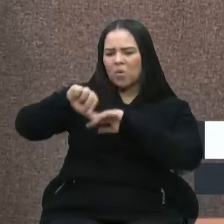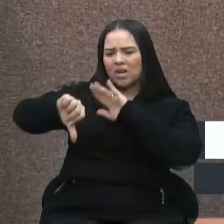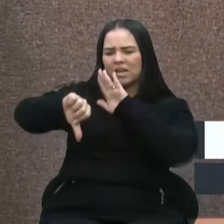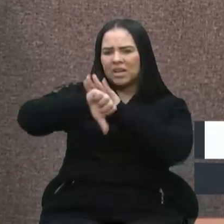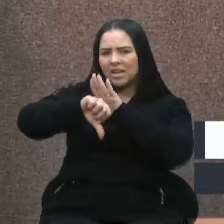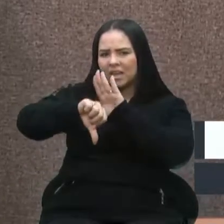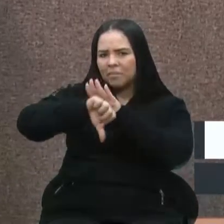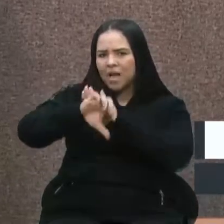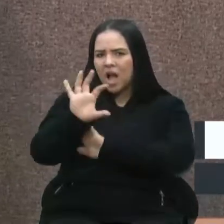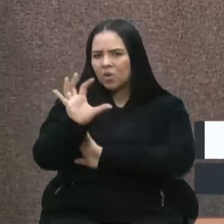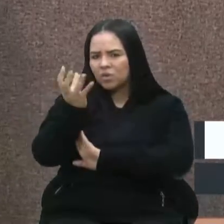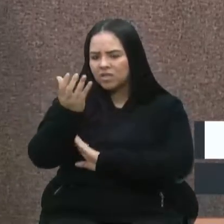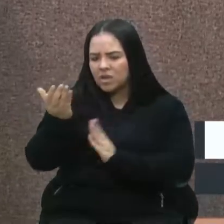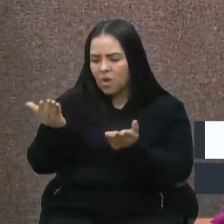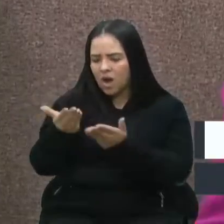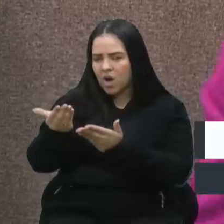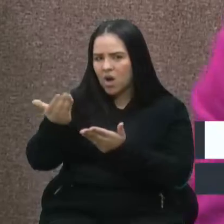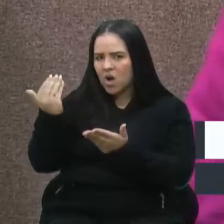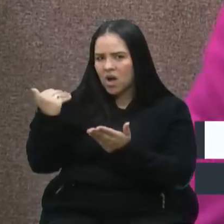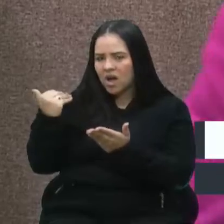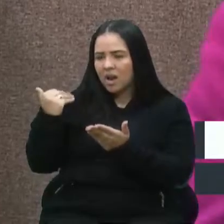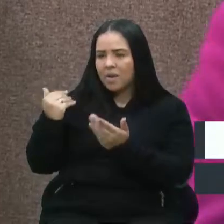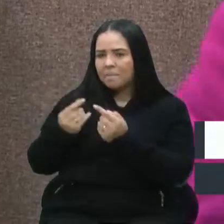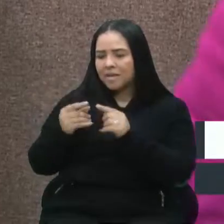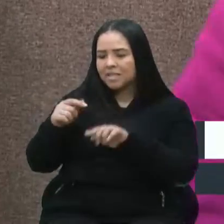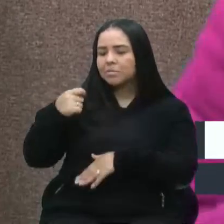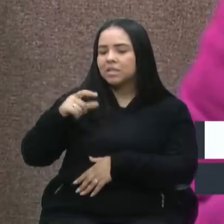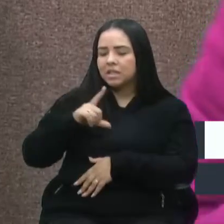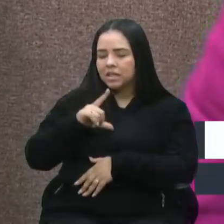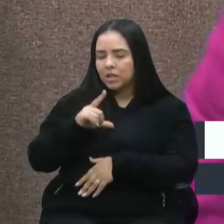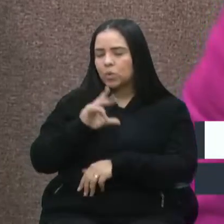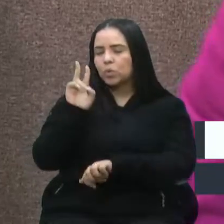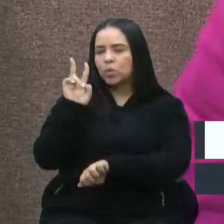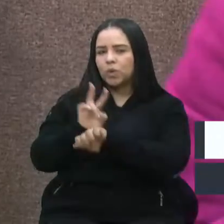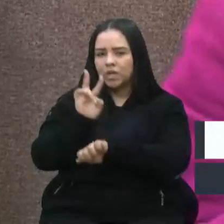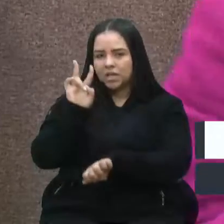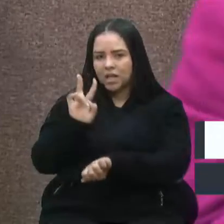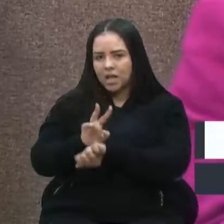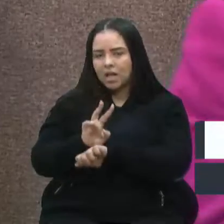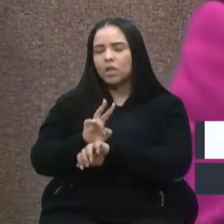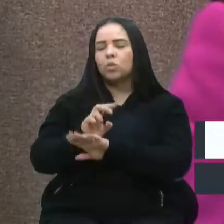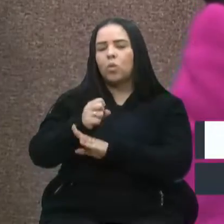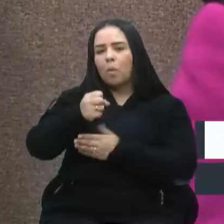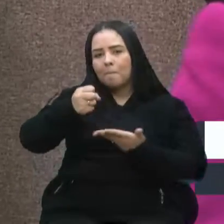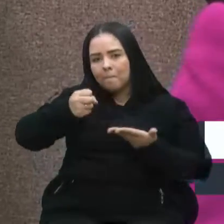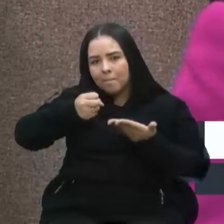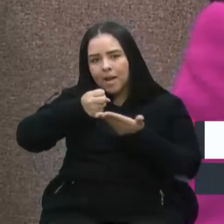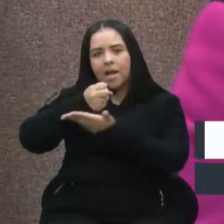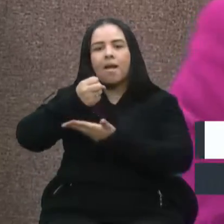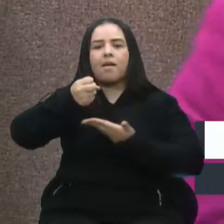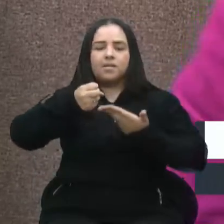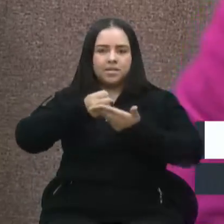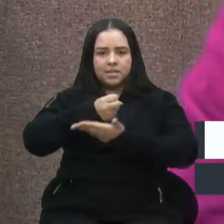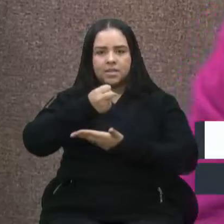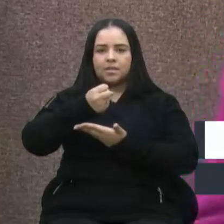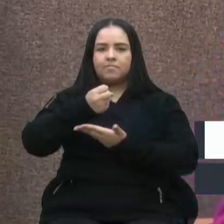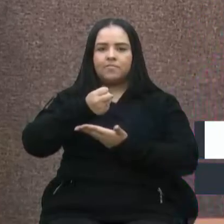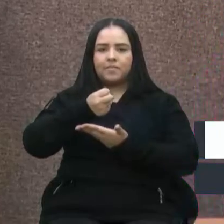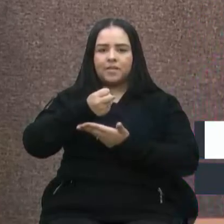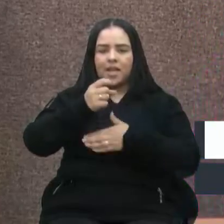é isso que aconteceu e sim com base firme e aspectos legais em aspectos jurídicos e também em